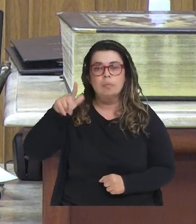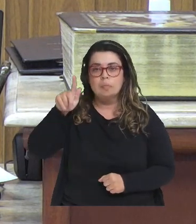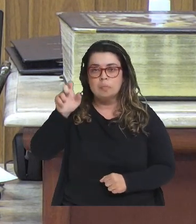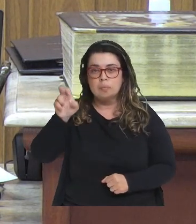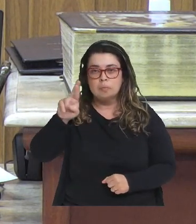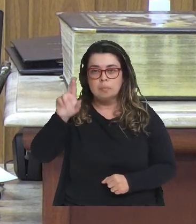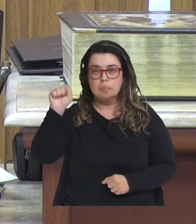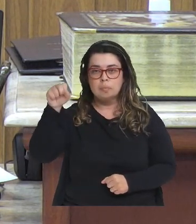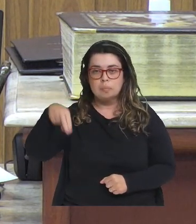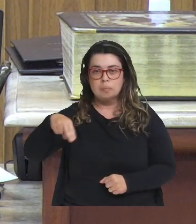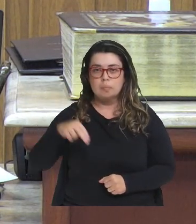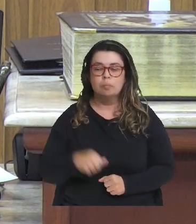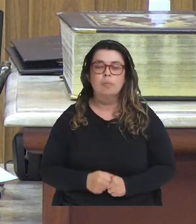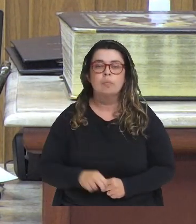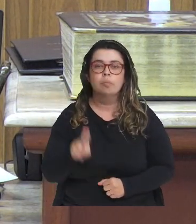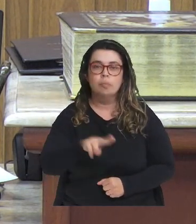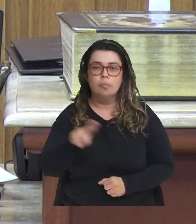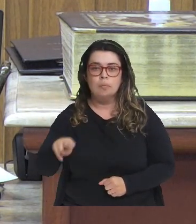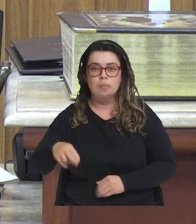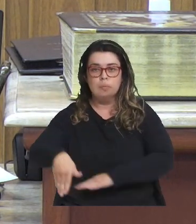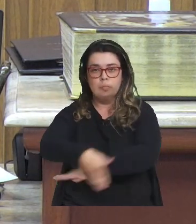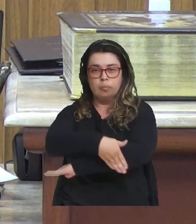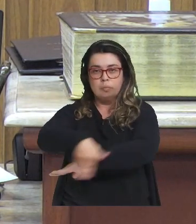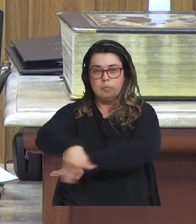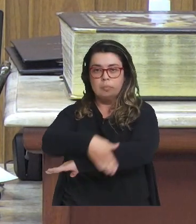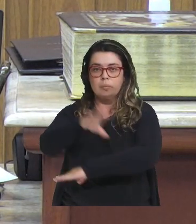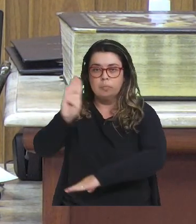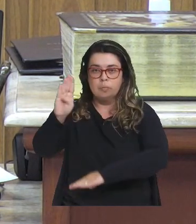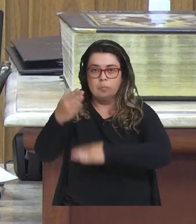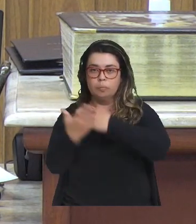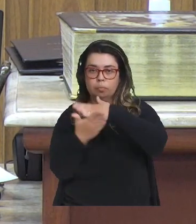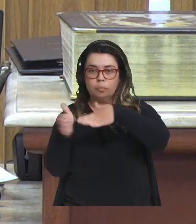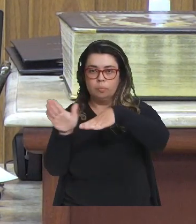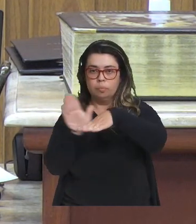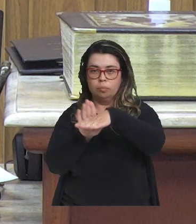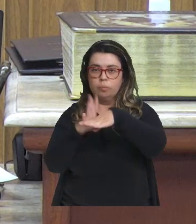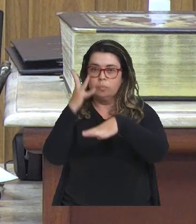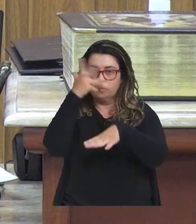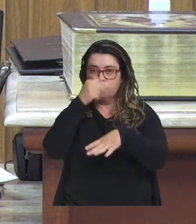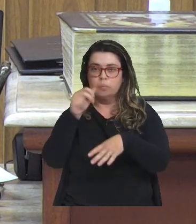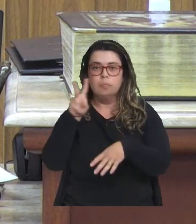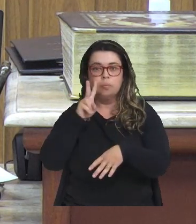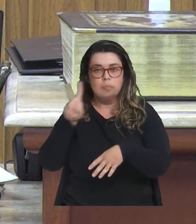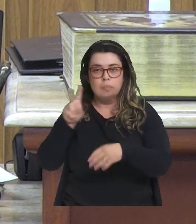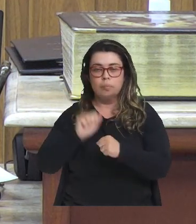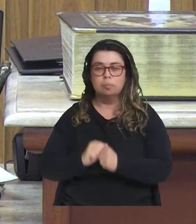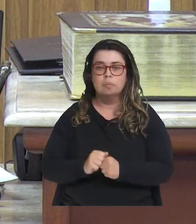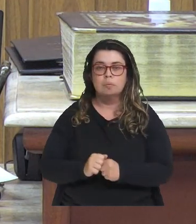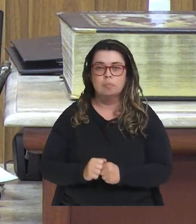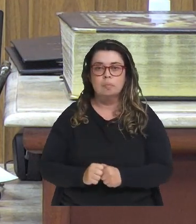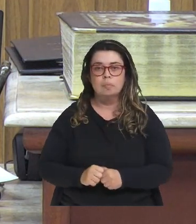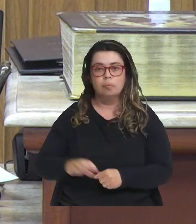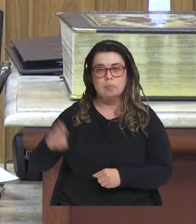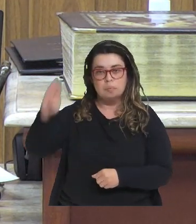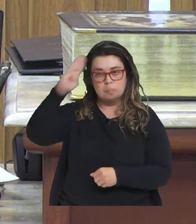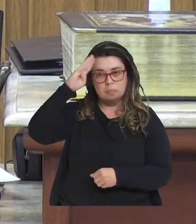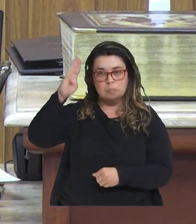Dispõe sobre denominação da Rua B do Residencial Bela Vista, de Rua Tenente José Manuel